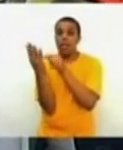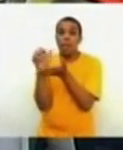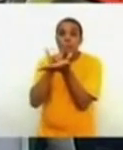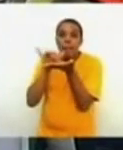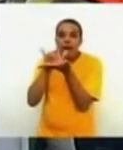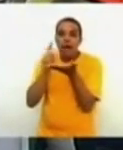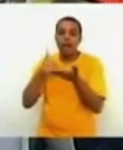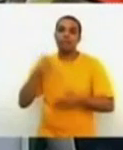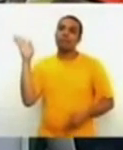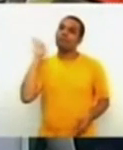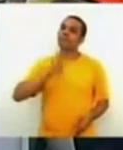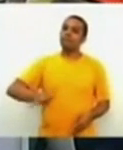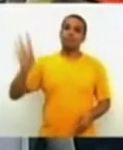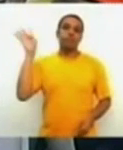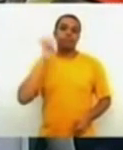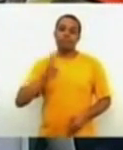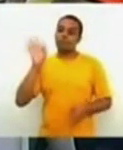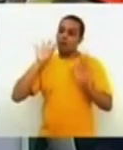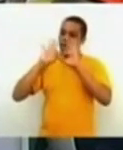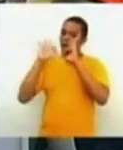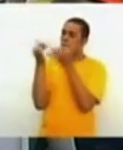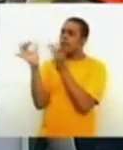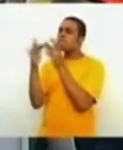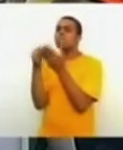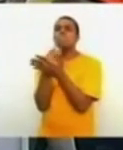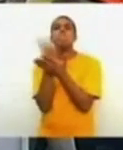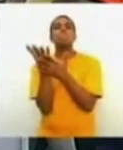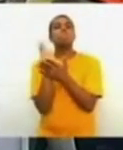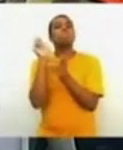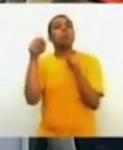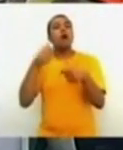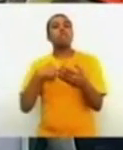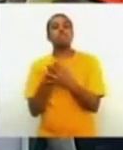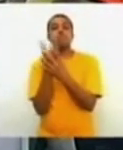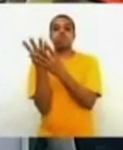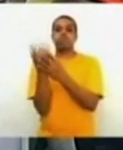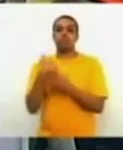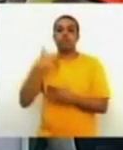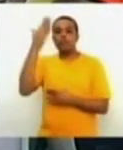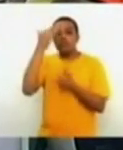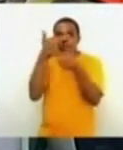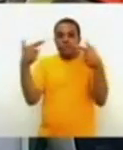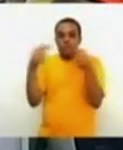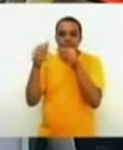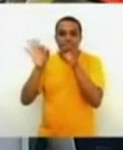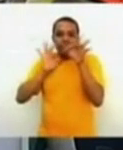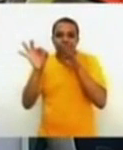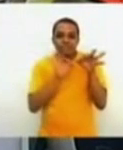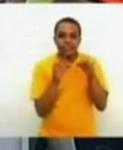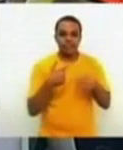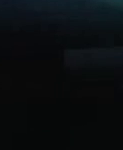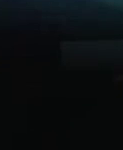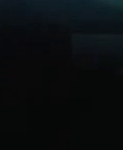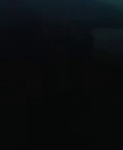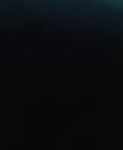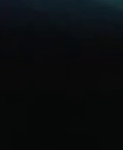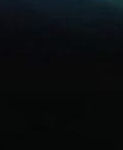família. Isso eu acho muito, mas muito importante, essas coisas, aqueles, coisas adaptadas assim mesmo,